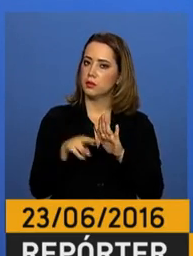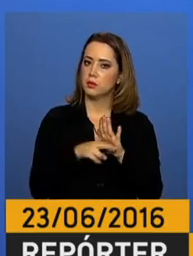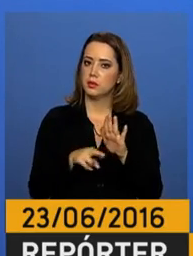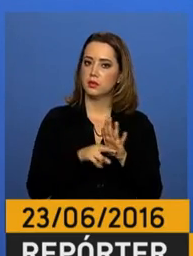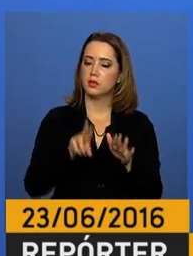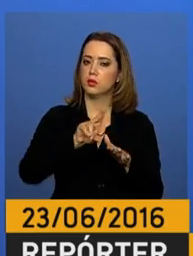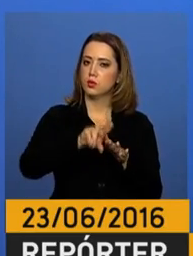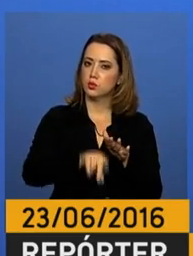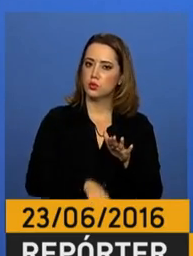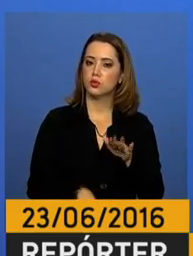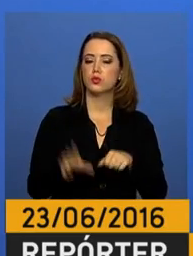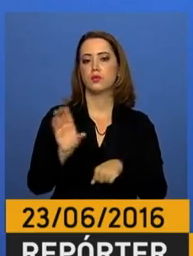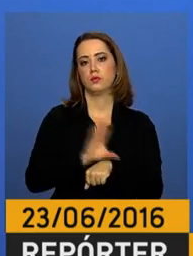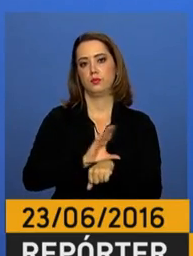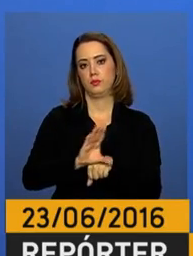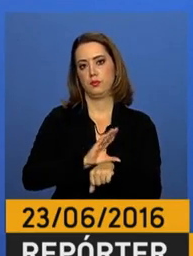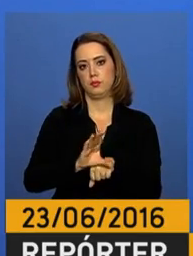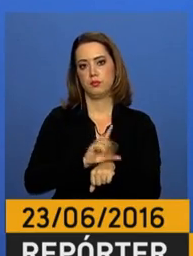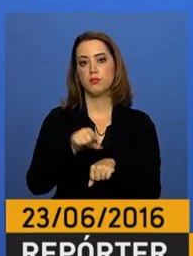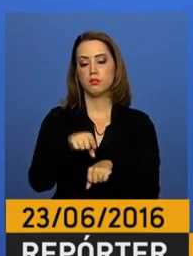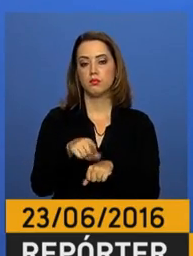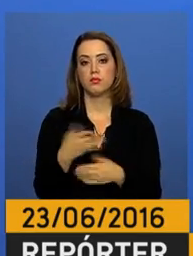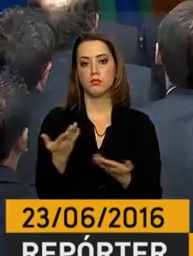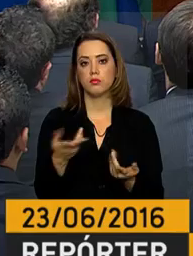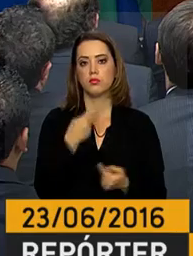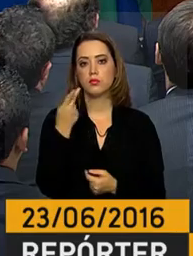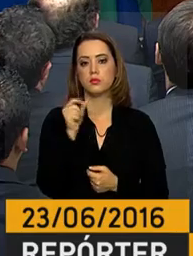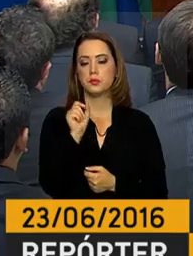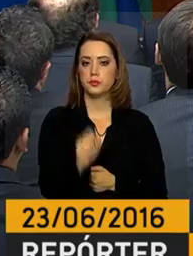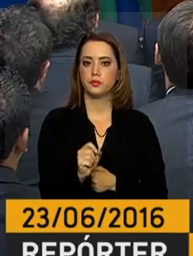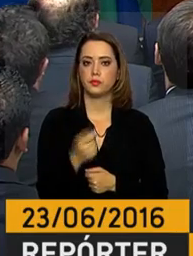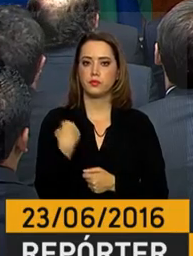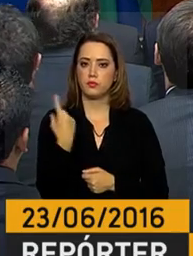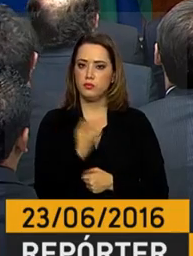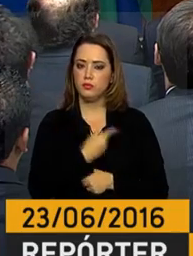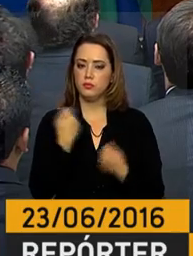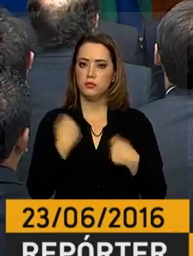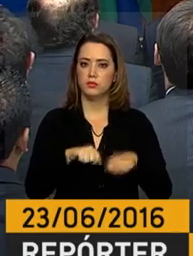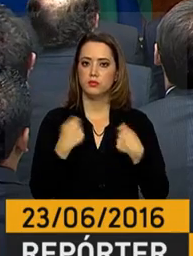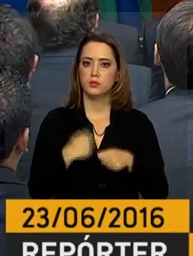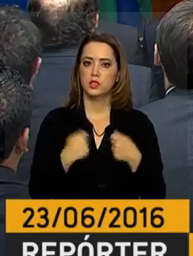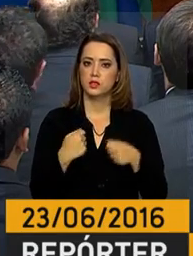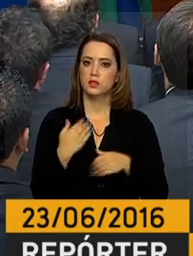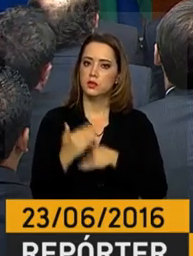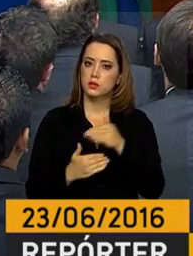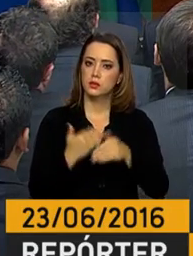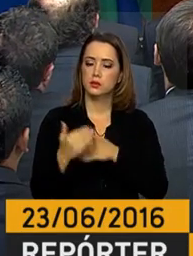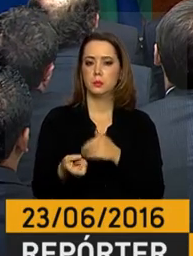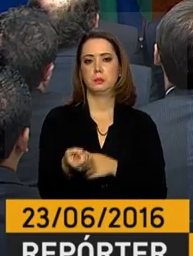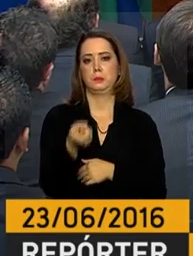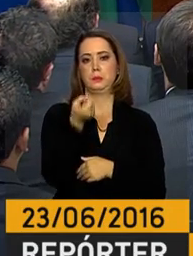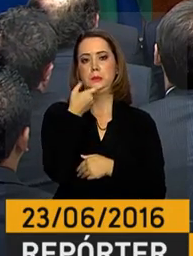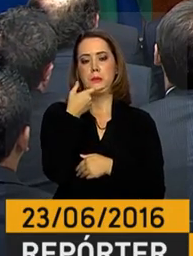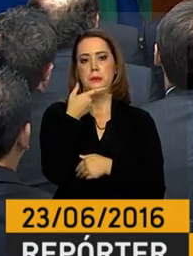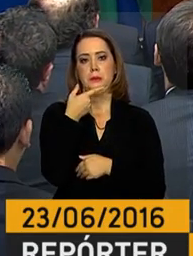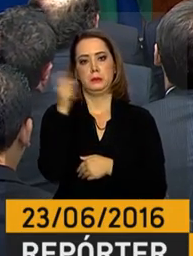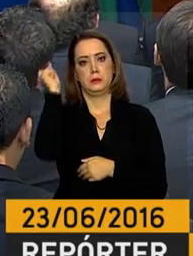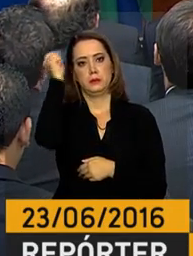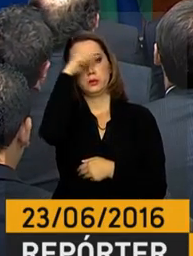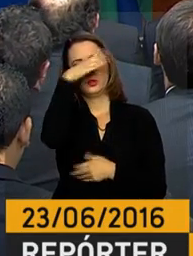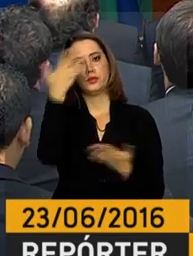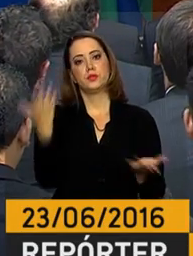o ministro teori só para concluir a minha fala diz neste momento nós precisamos de remédios amargos em vários